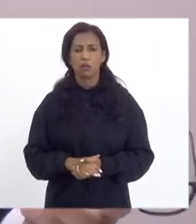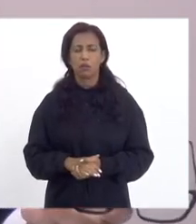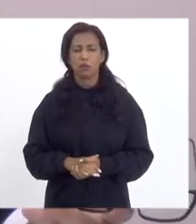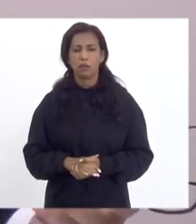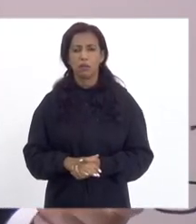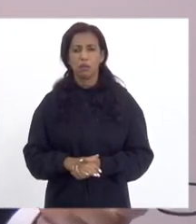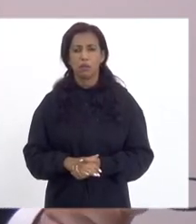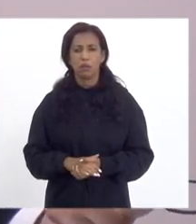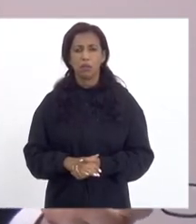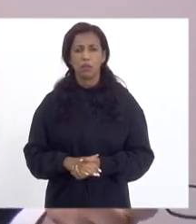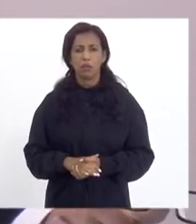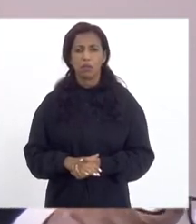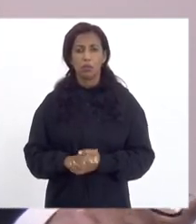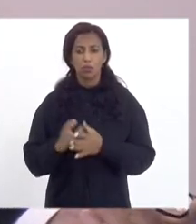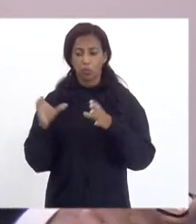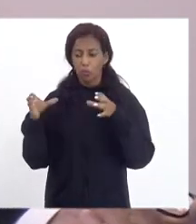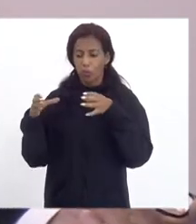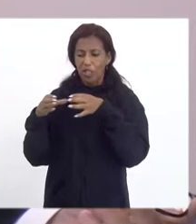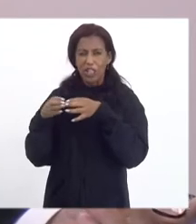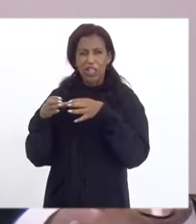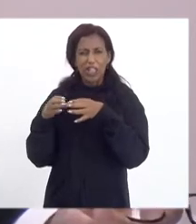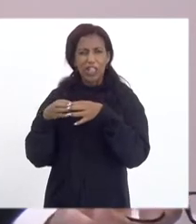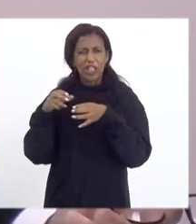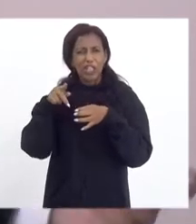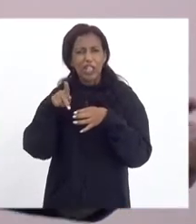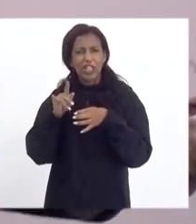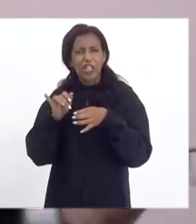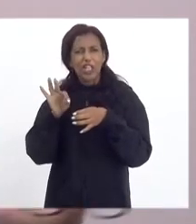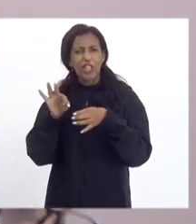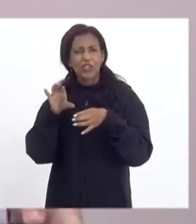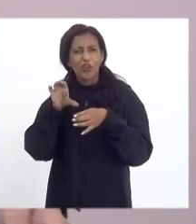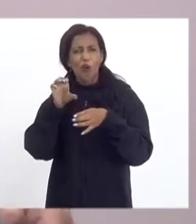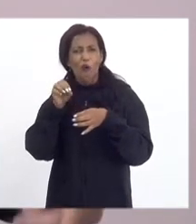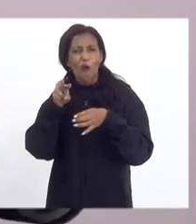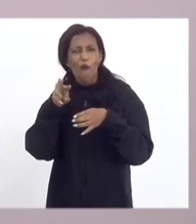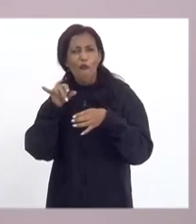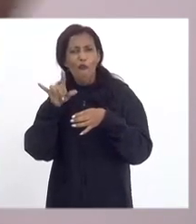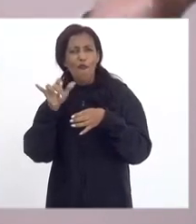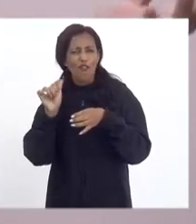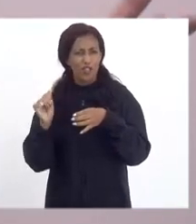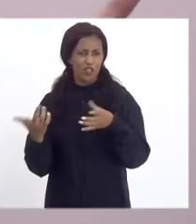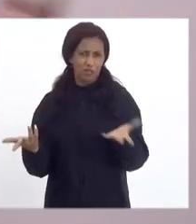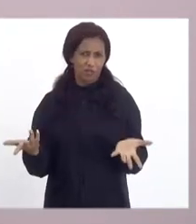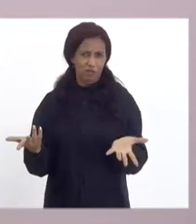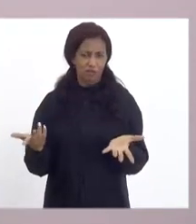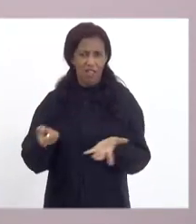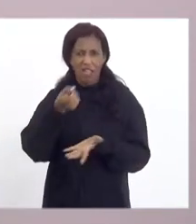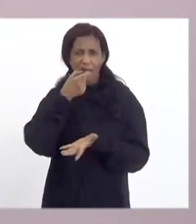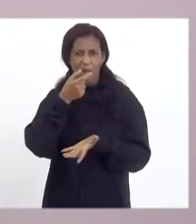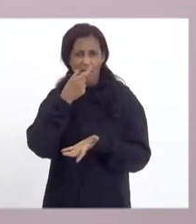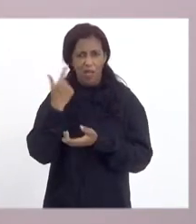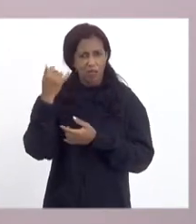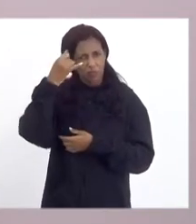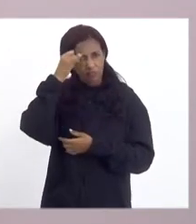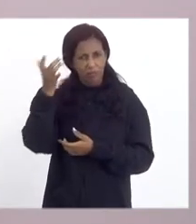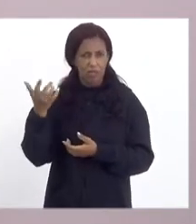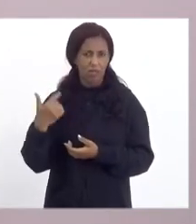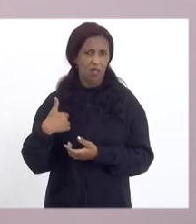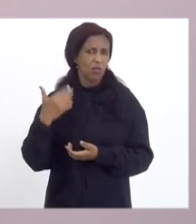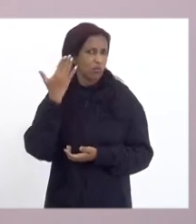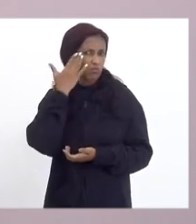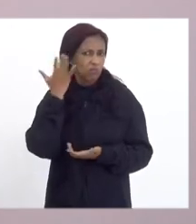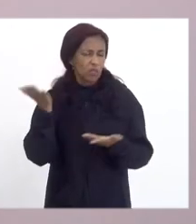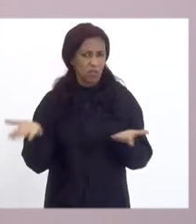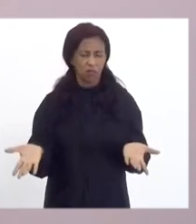maluquice do kit Covid, que a Prevent não debater, eu não estou fazendo aqui nenhum, eu não sou entendedor,